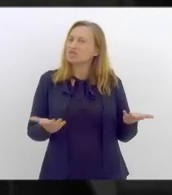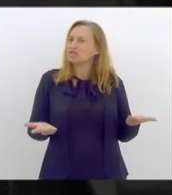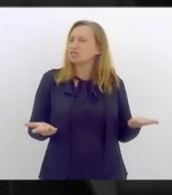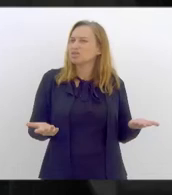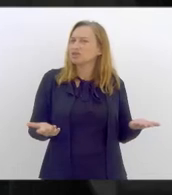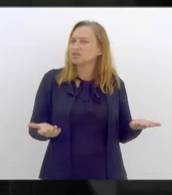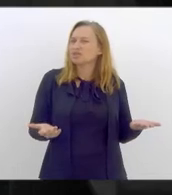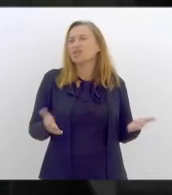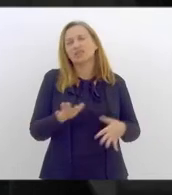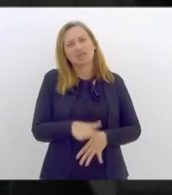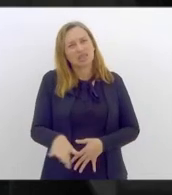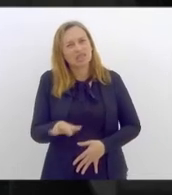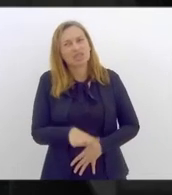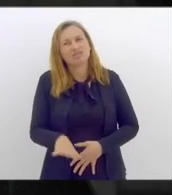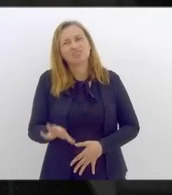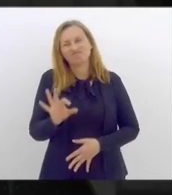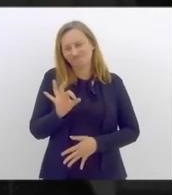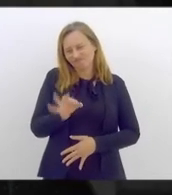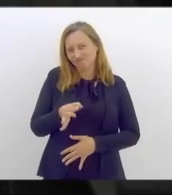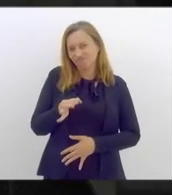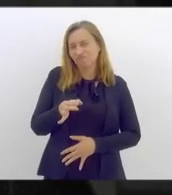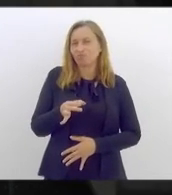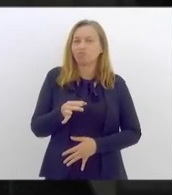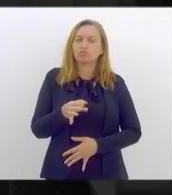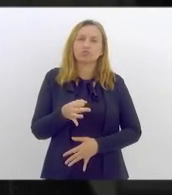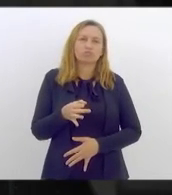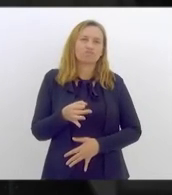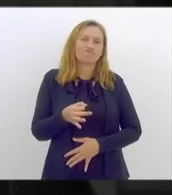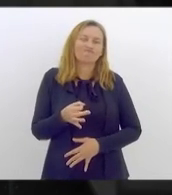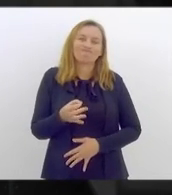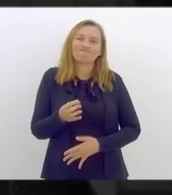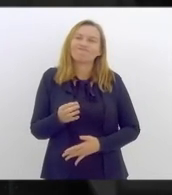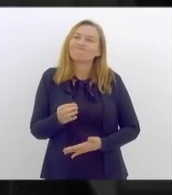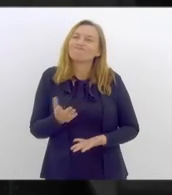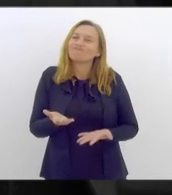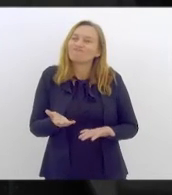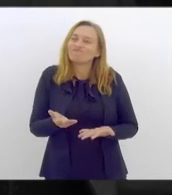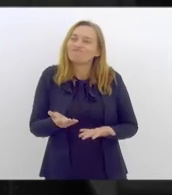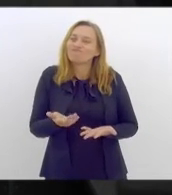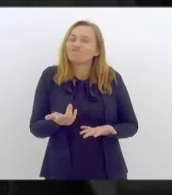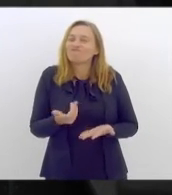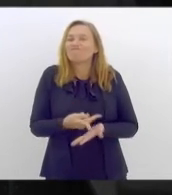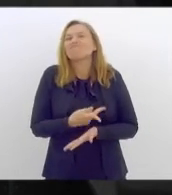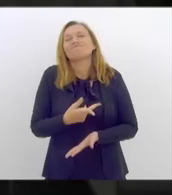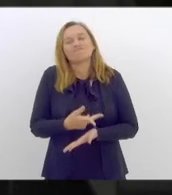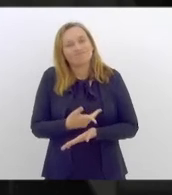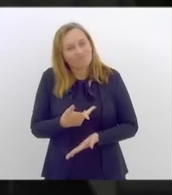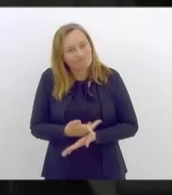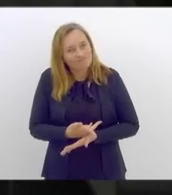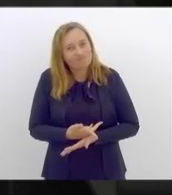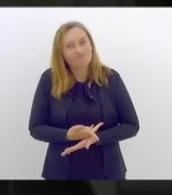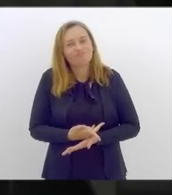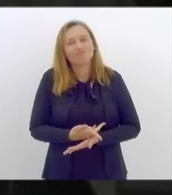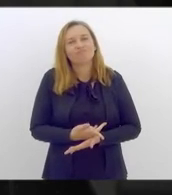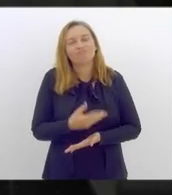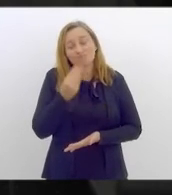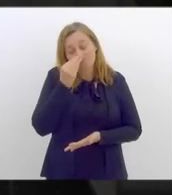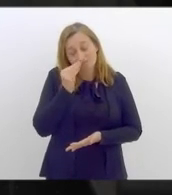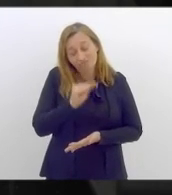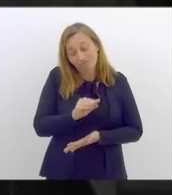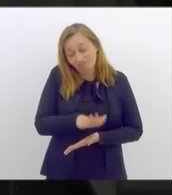infantil sinceramente é de uma insensibilidade é de uma aberração é de uma ofensa infância